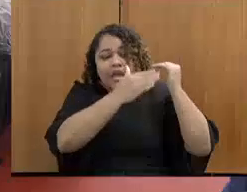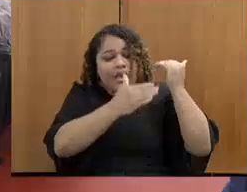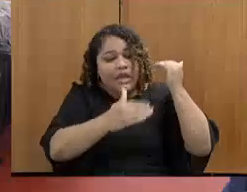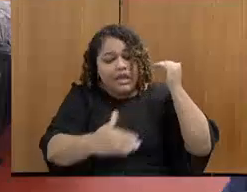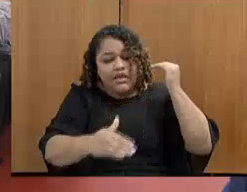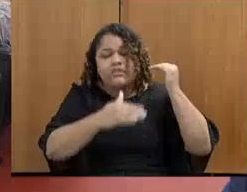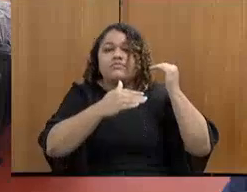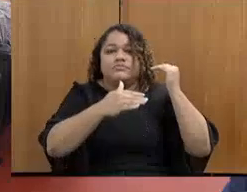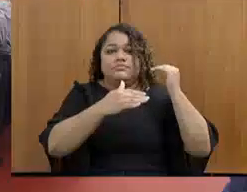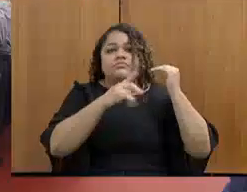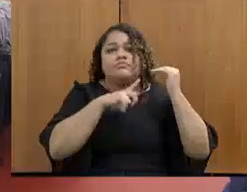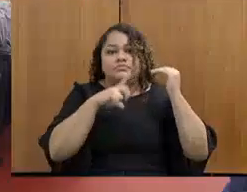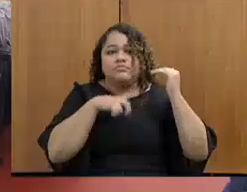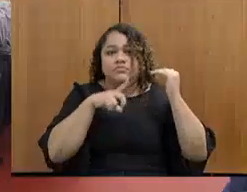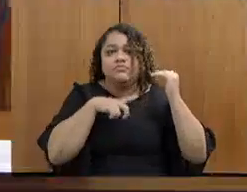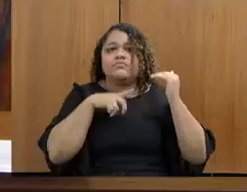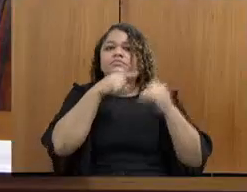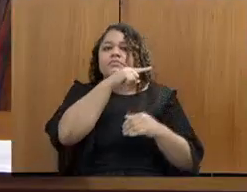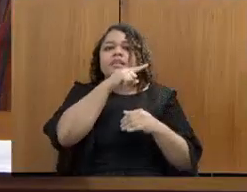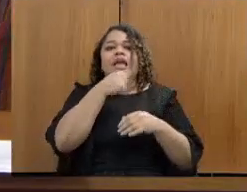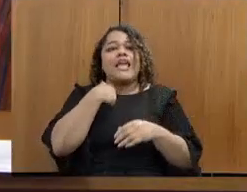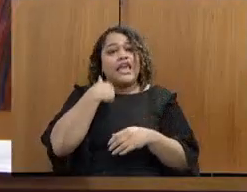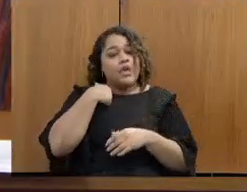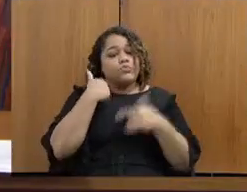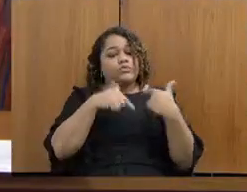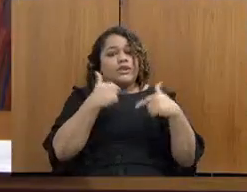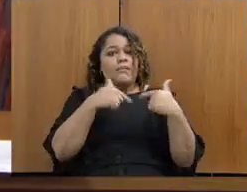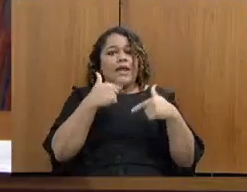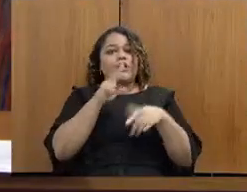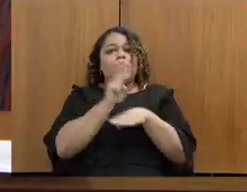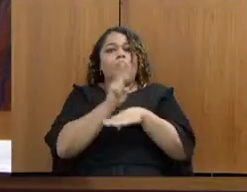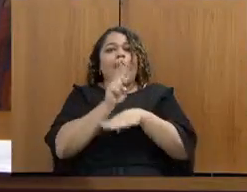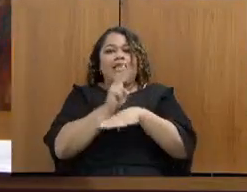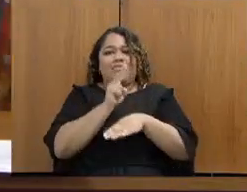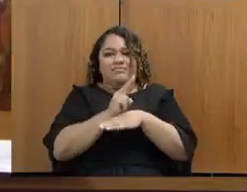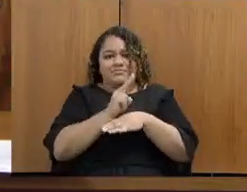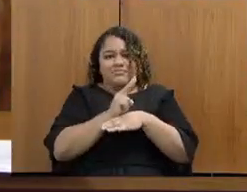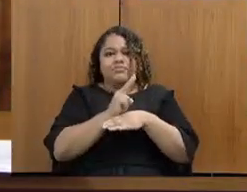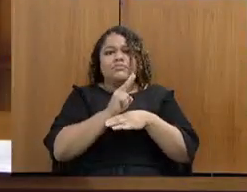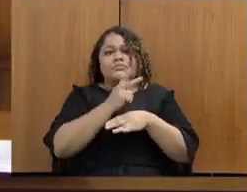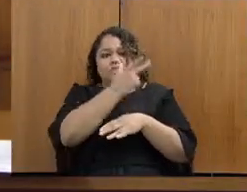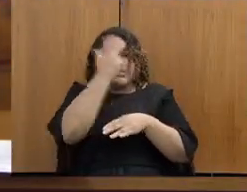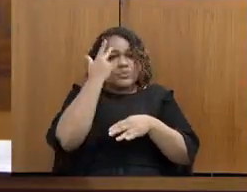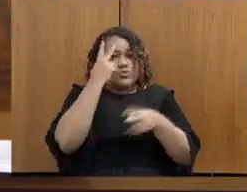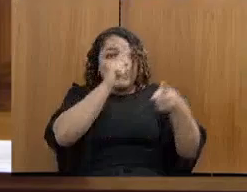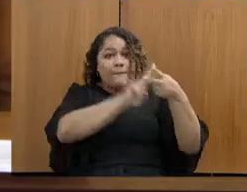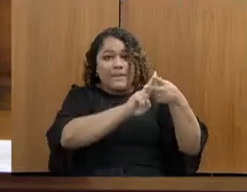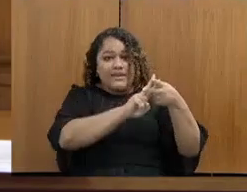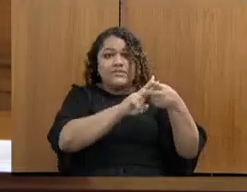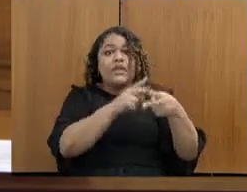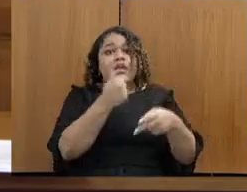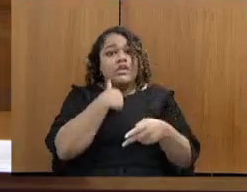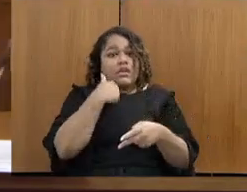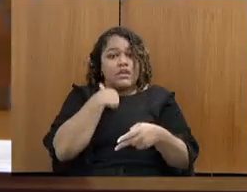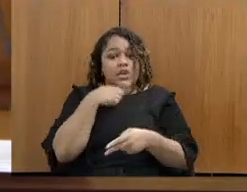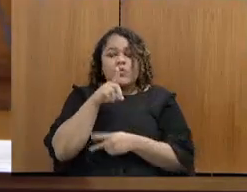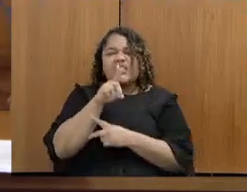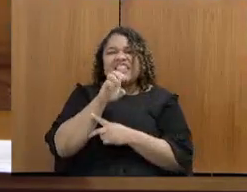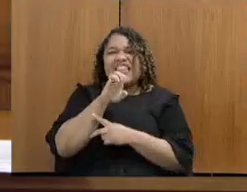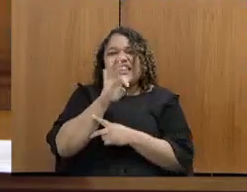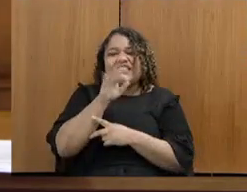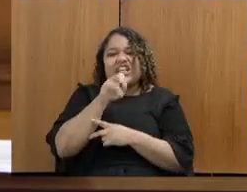com guarda dos presos eu mesmo por cinco anos fiquei como sendo detetive fiquei como carcereiro